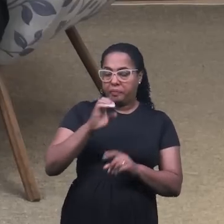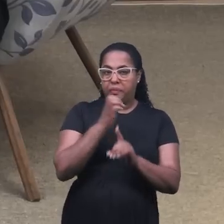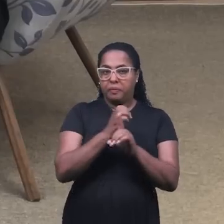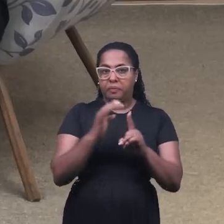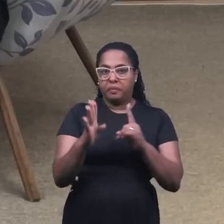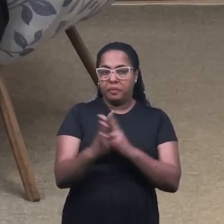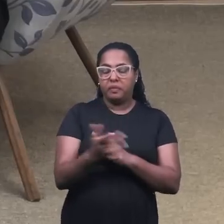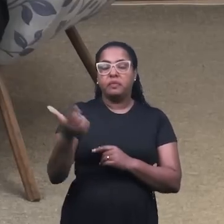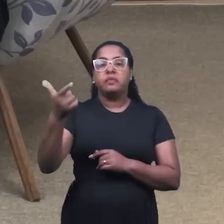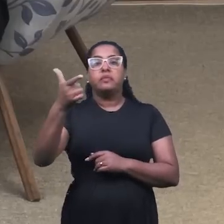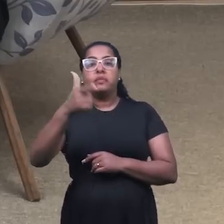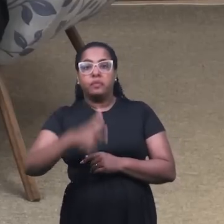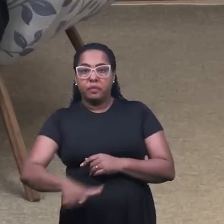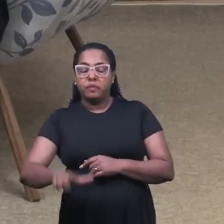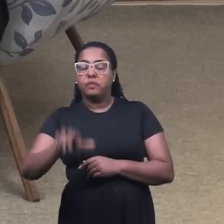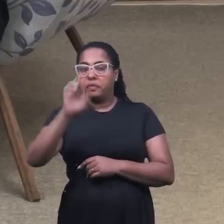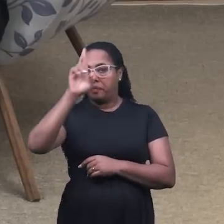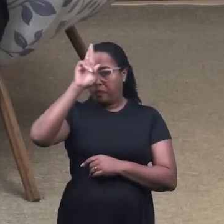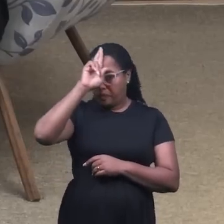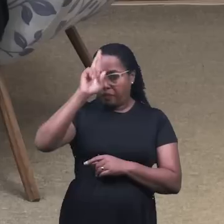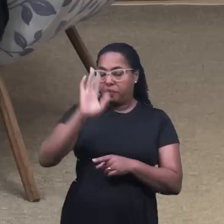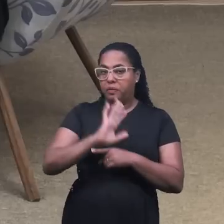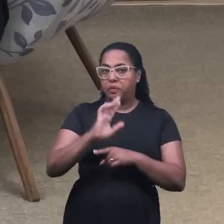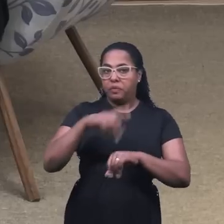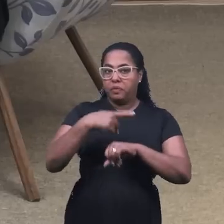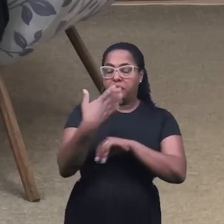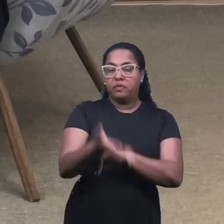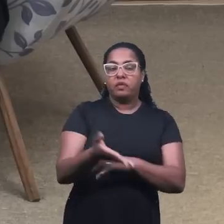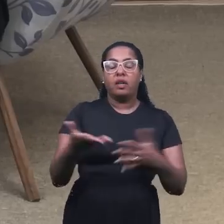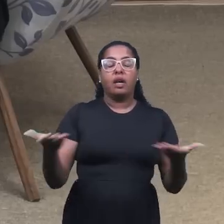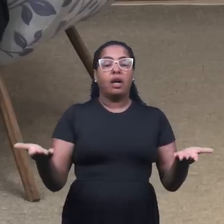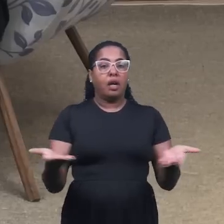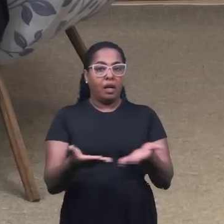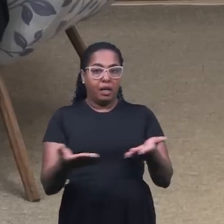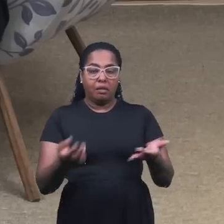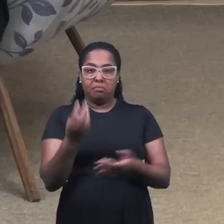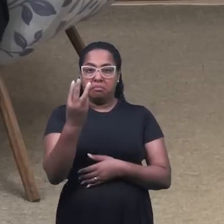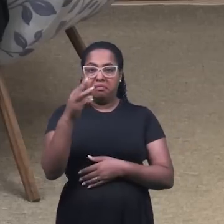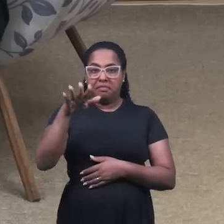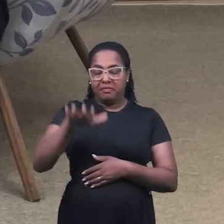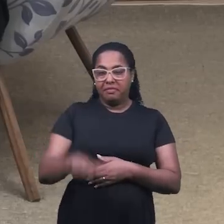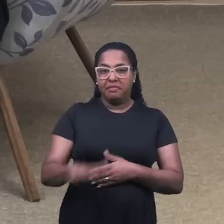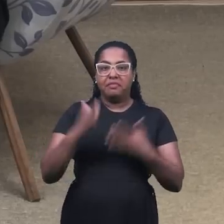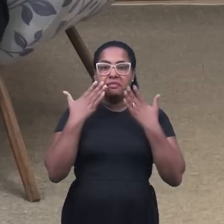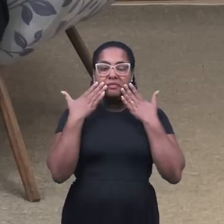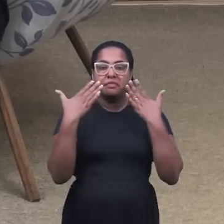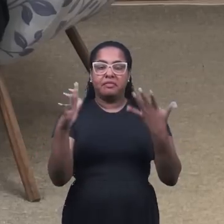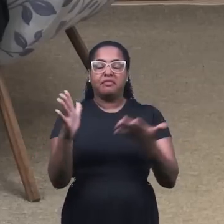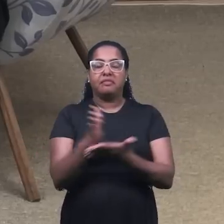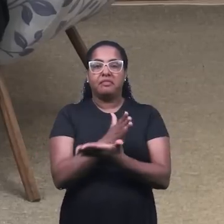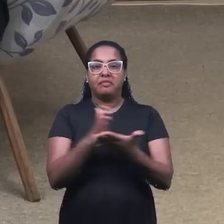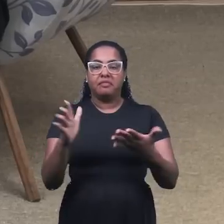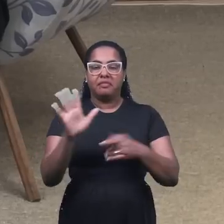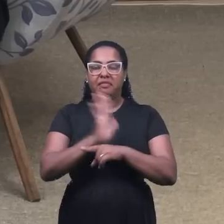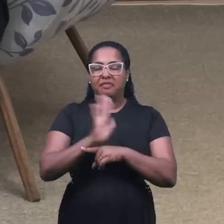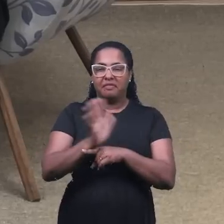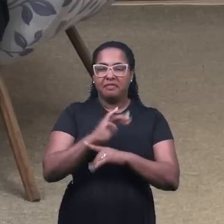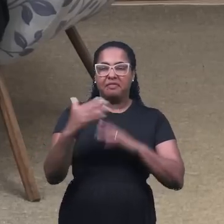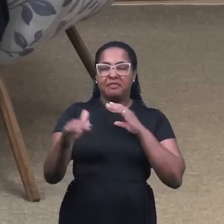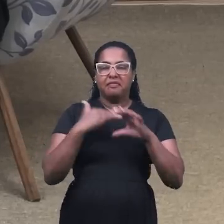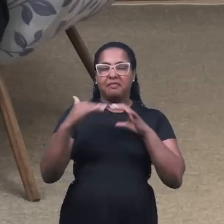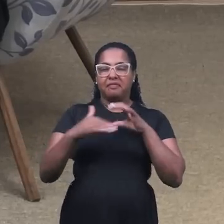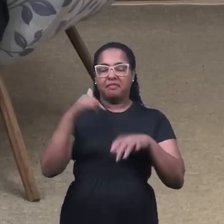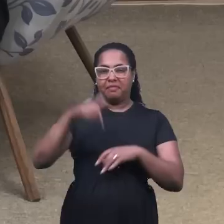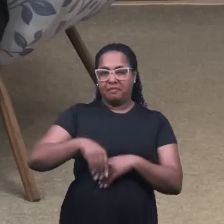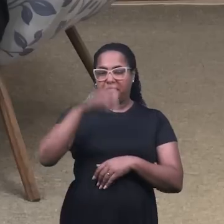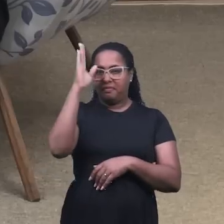retornou com os vídeos do exterior. E agora é a nossa vez, às 15 horas, apresentarmos alguns dos muitos vídeos que recebemos aqui do